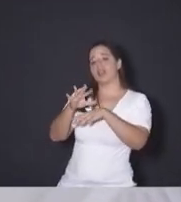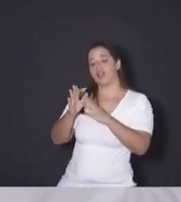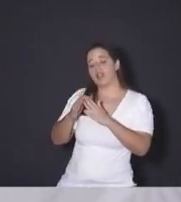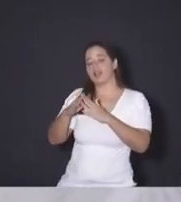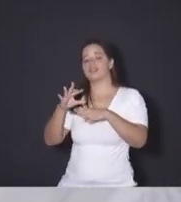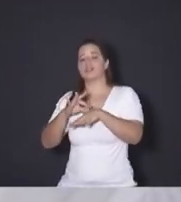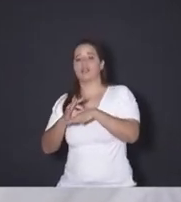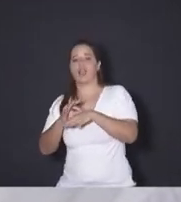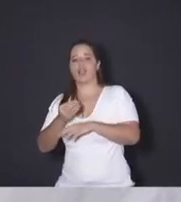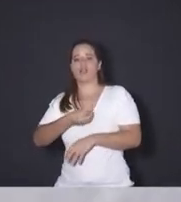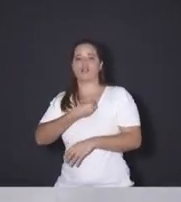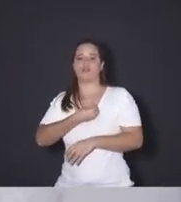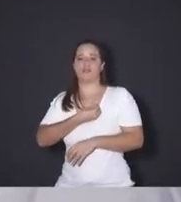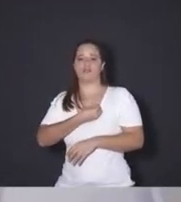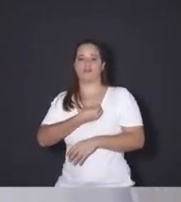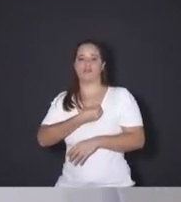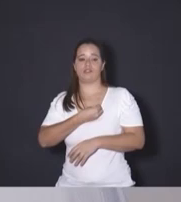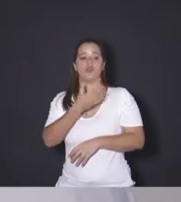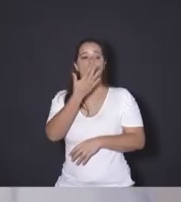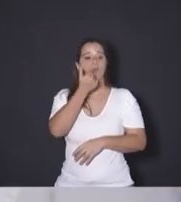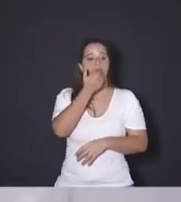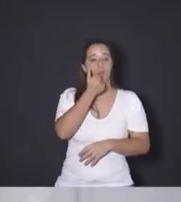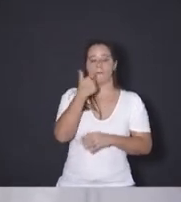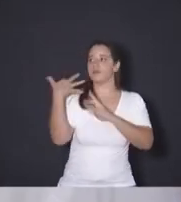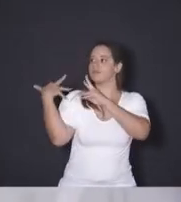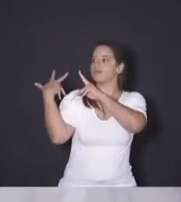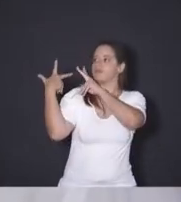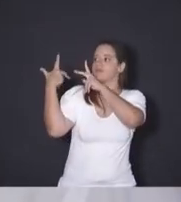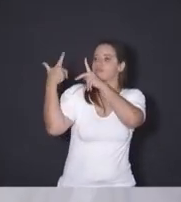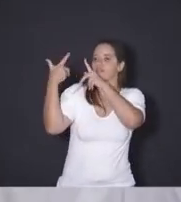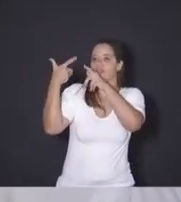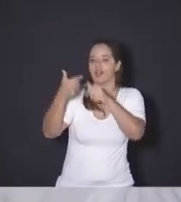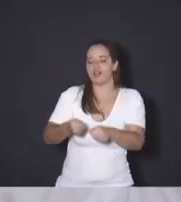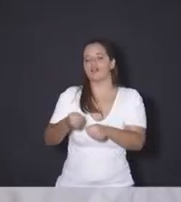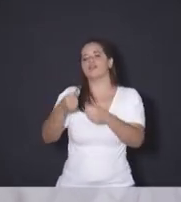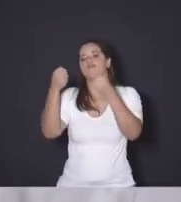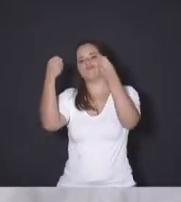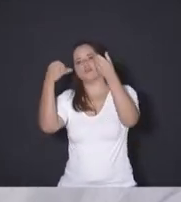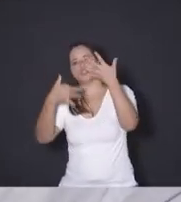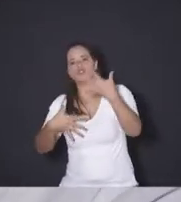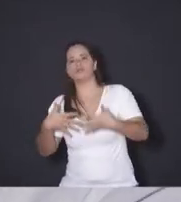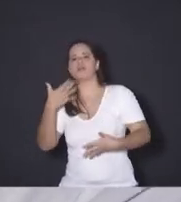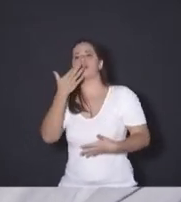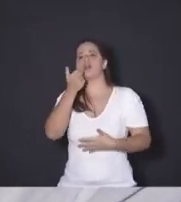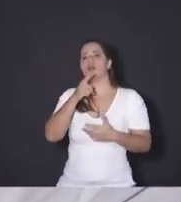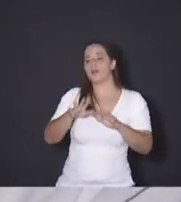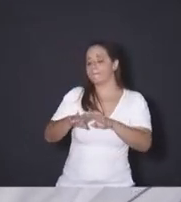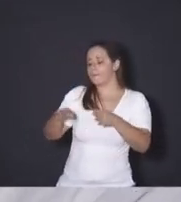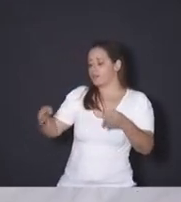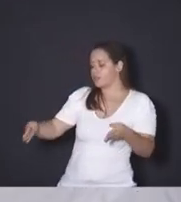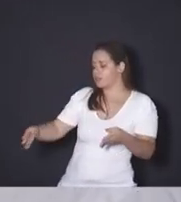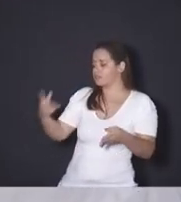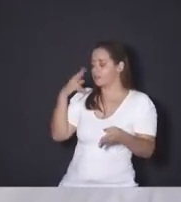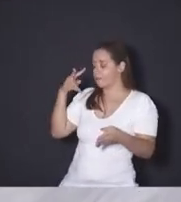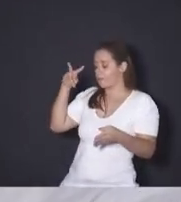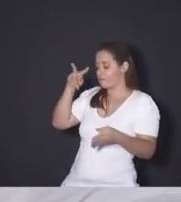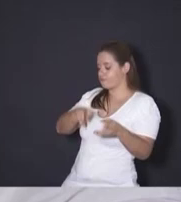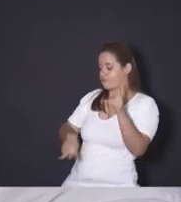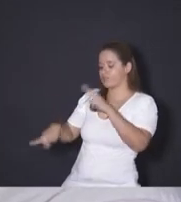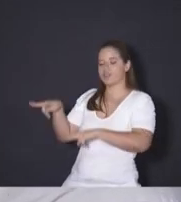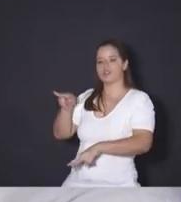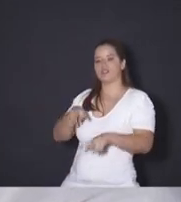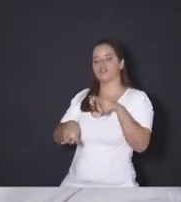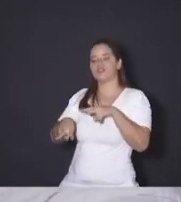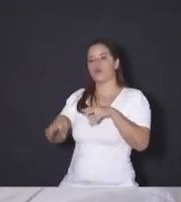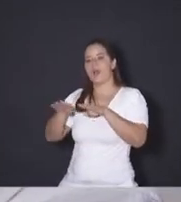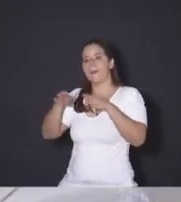nem comida e tradição para falar sobre a questão da comida a mesa enquanto estética à mesa